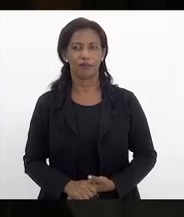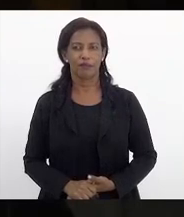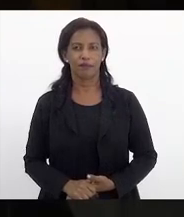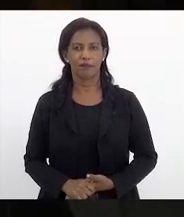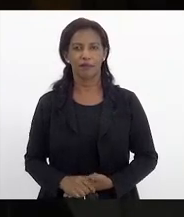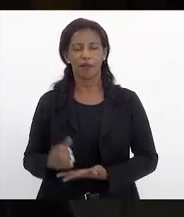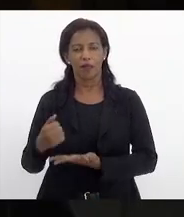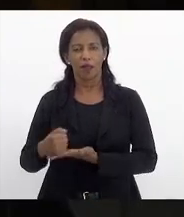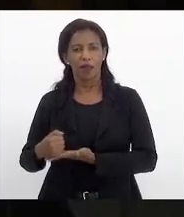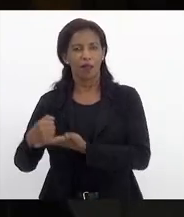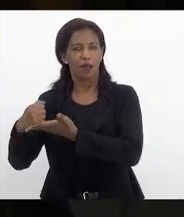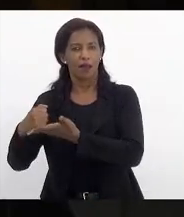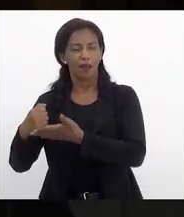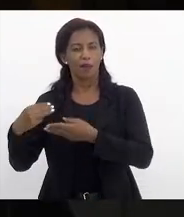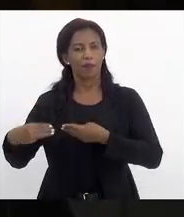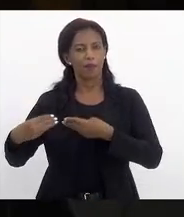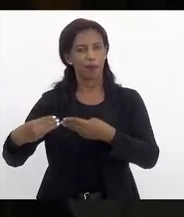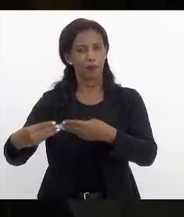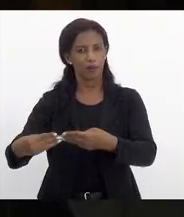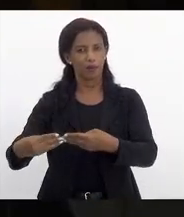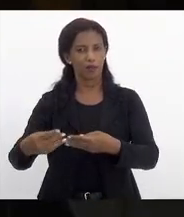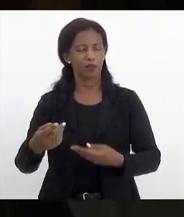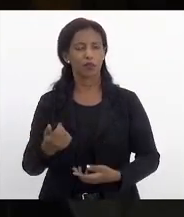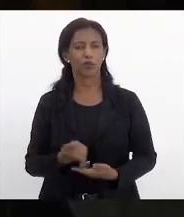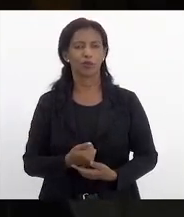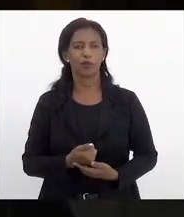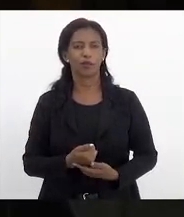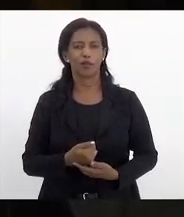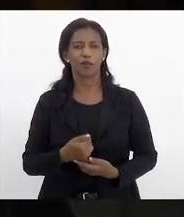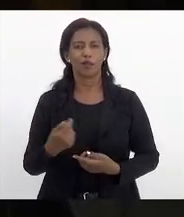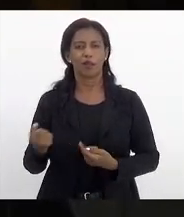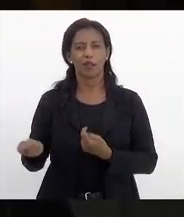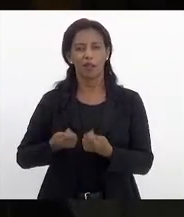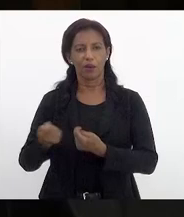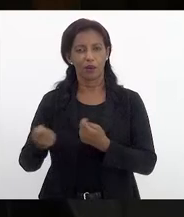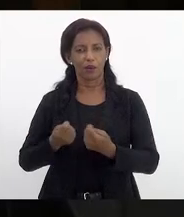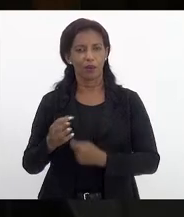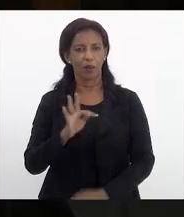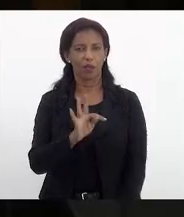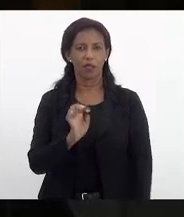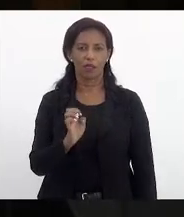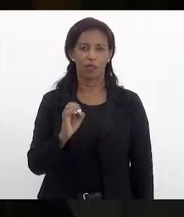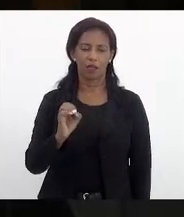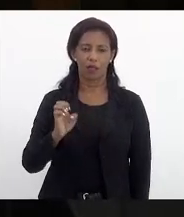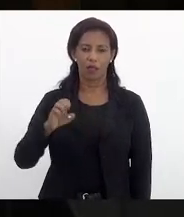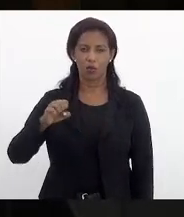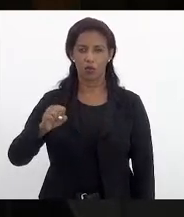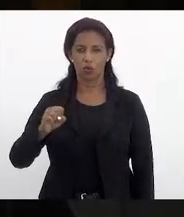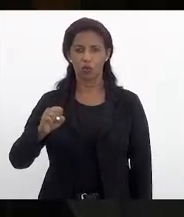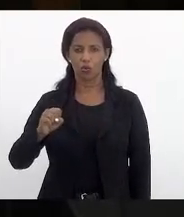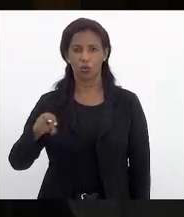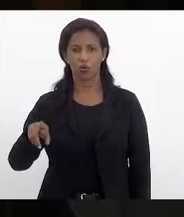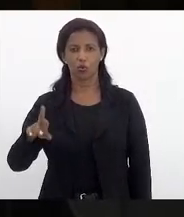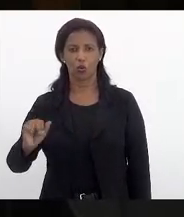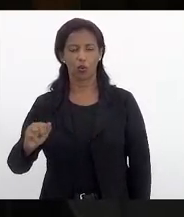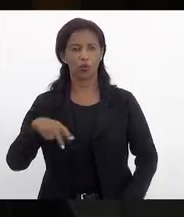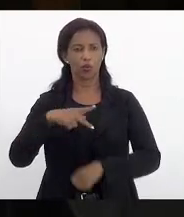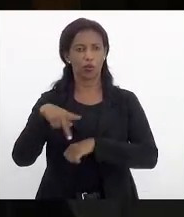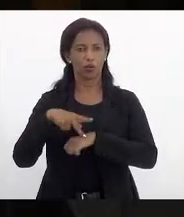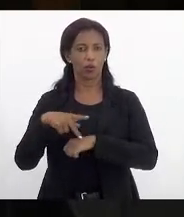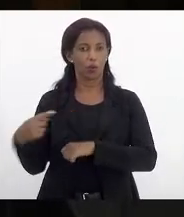alicerçada pelo ministro da Economia e pelo Tesouro Nacional, que visam